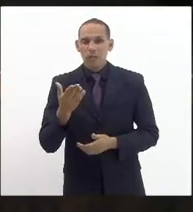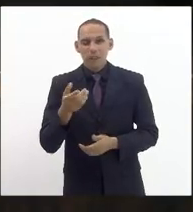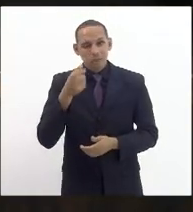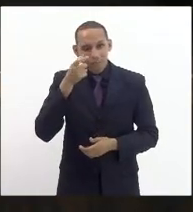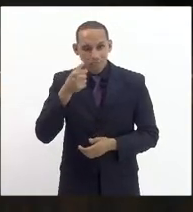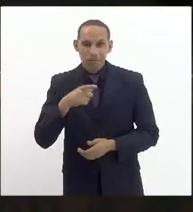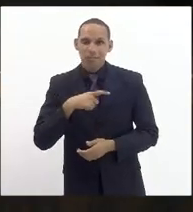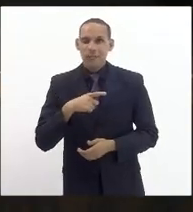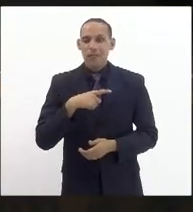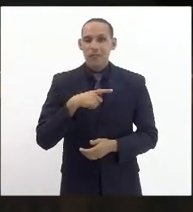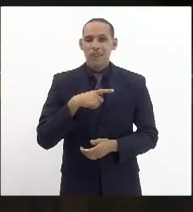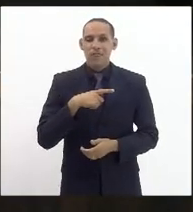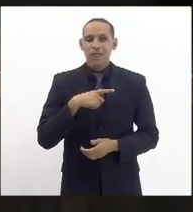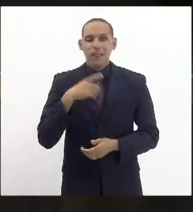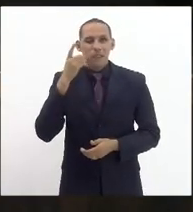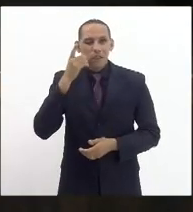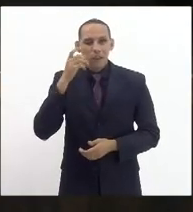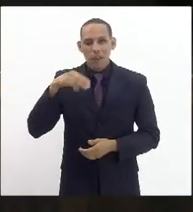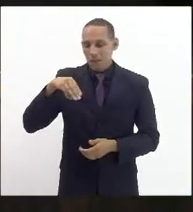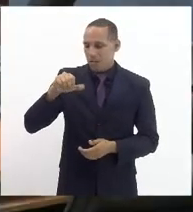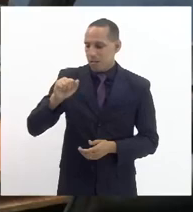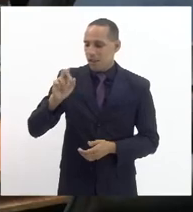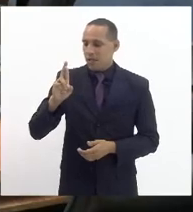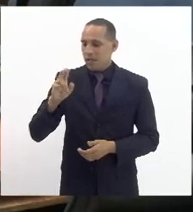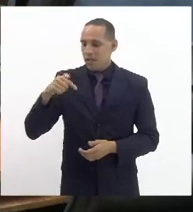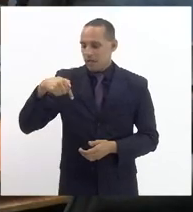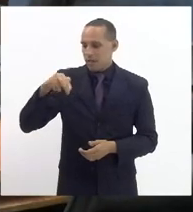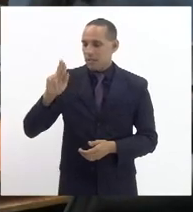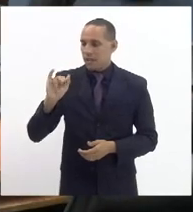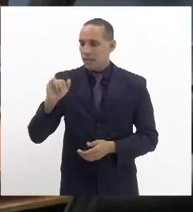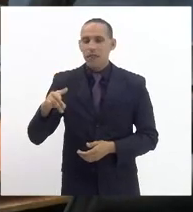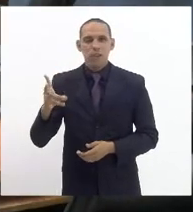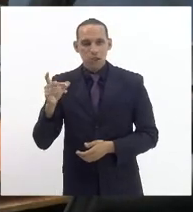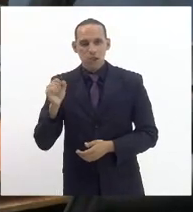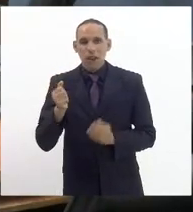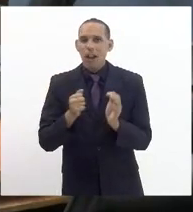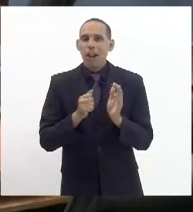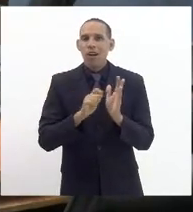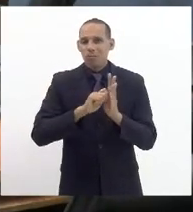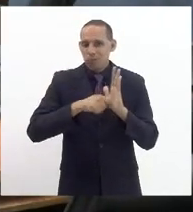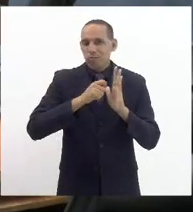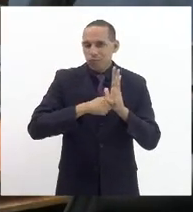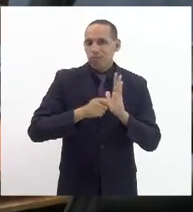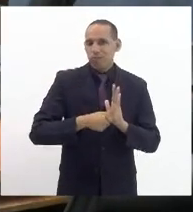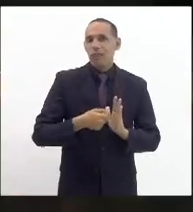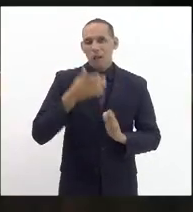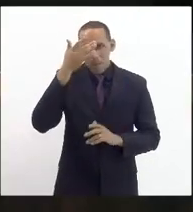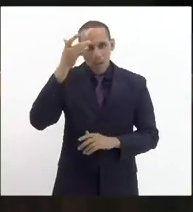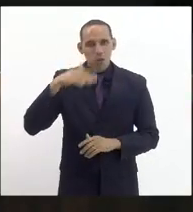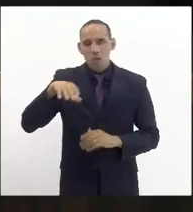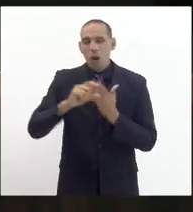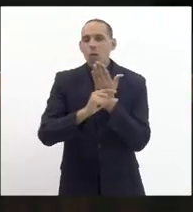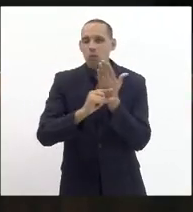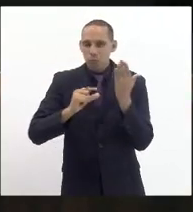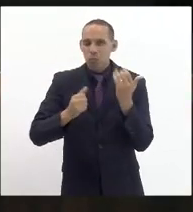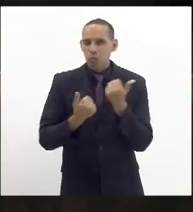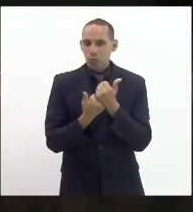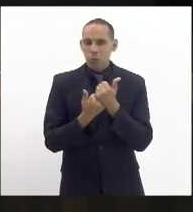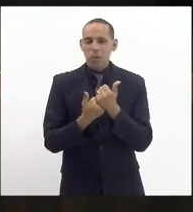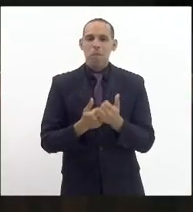interesse, deputado Marquinhos, anota, subscreve aí os autores, coautores.